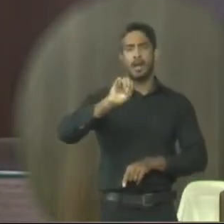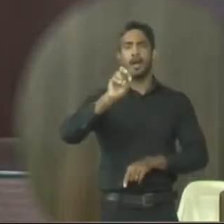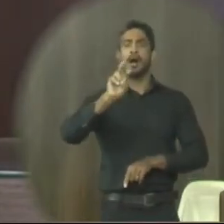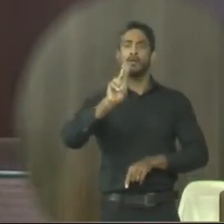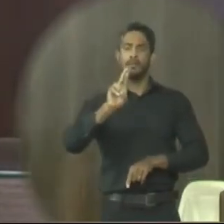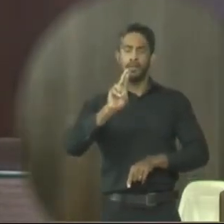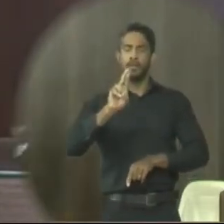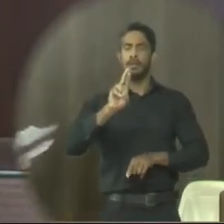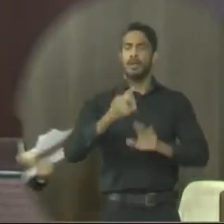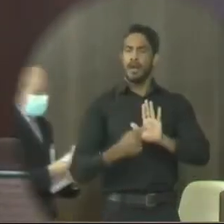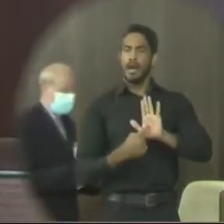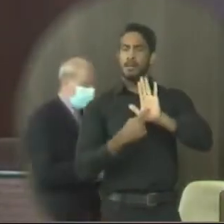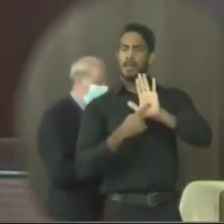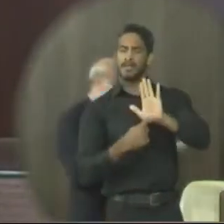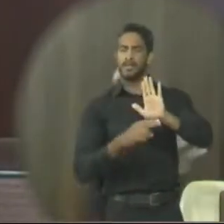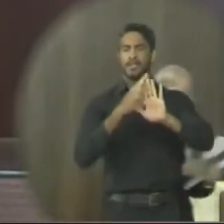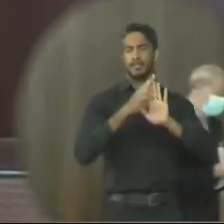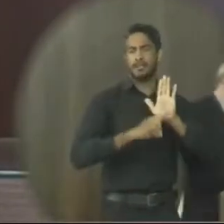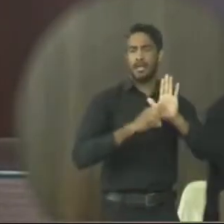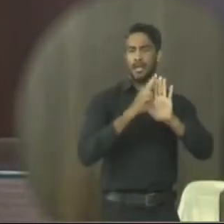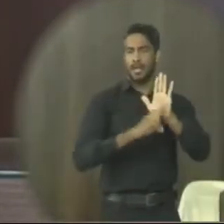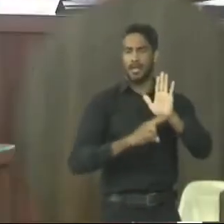apresentação de relatório da Secretaria Municipal